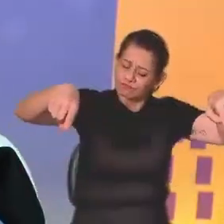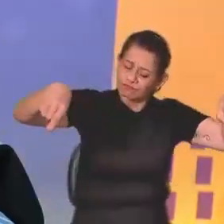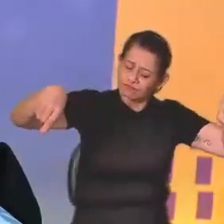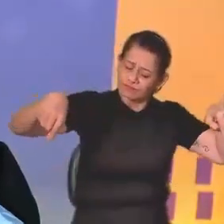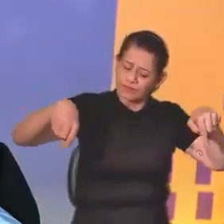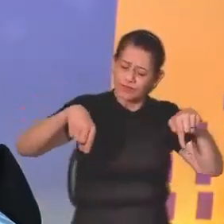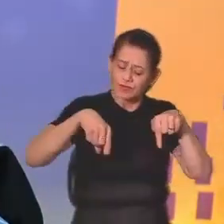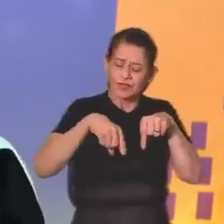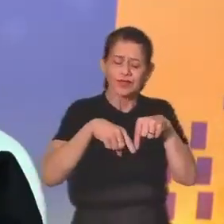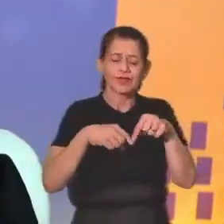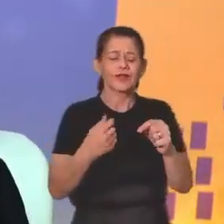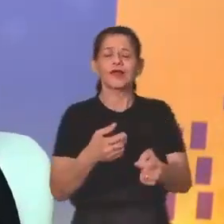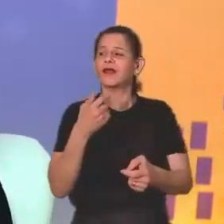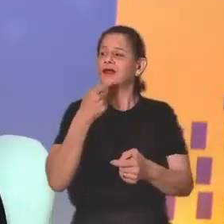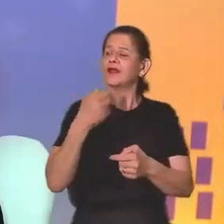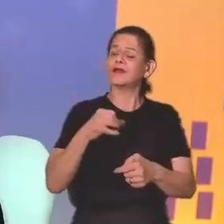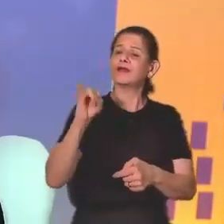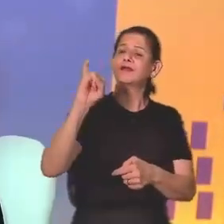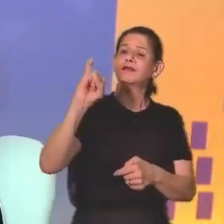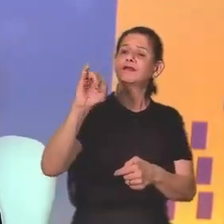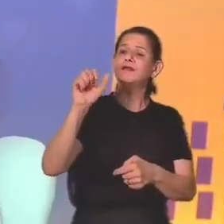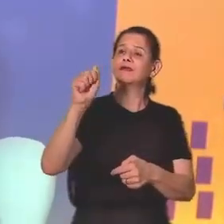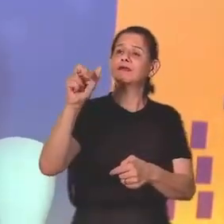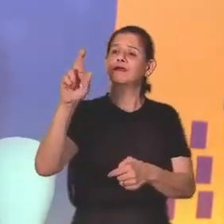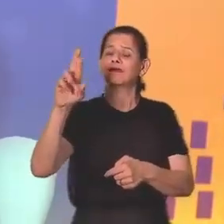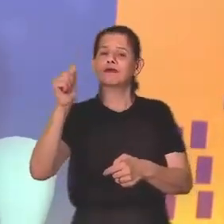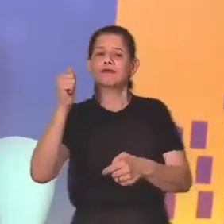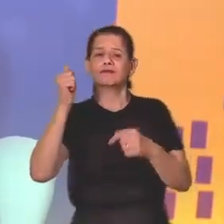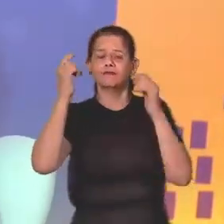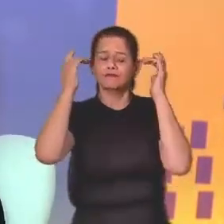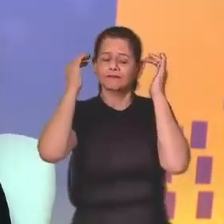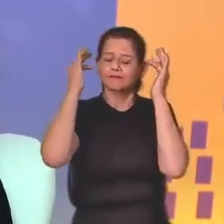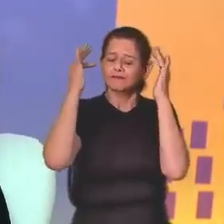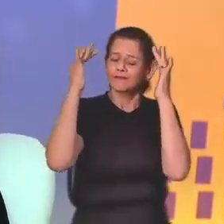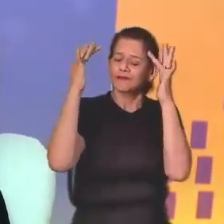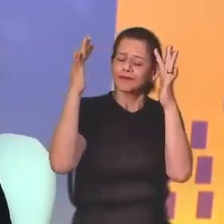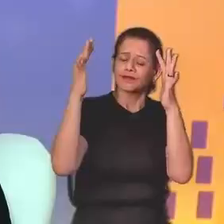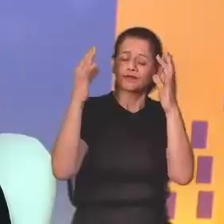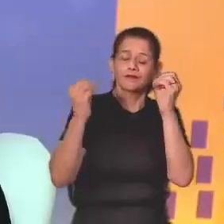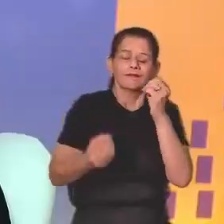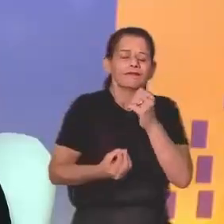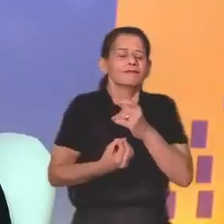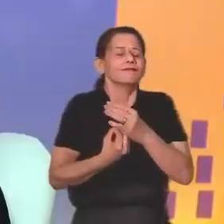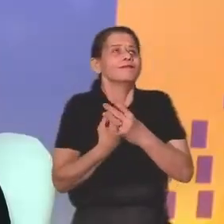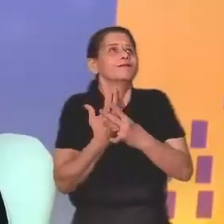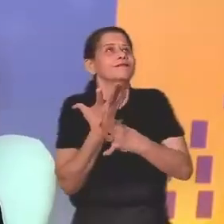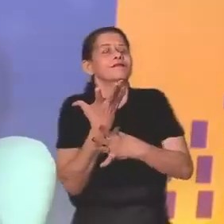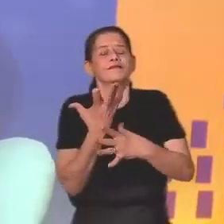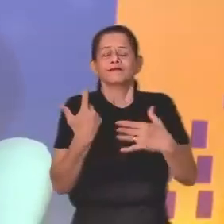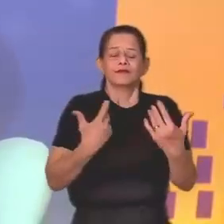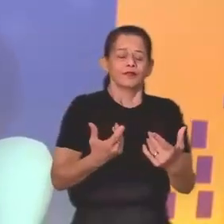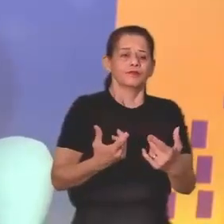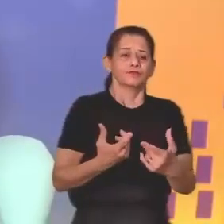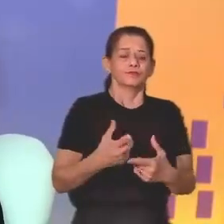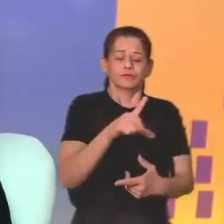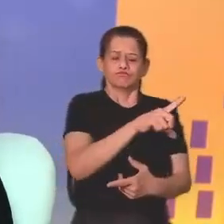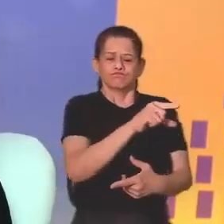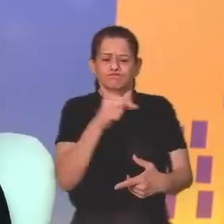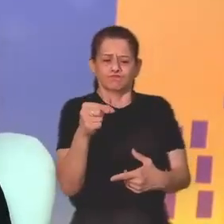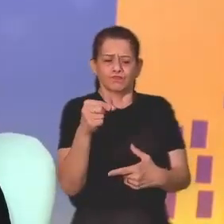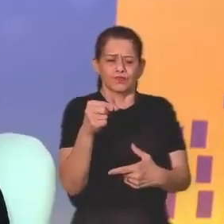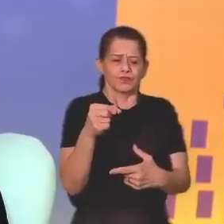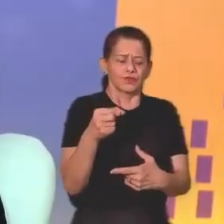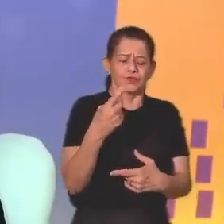isso mesmo que a Niara falou. E a imaginação da gente cria, né, é um momento de fuga.